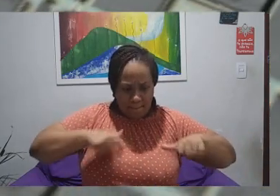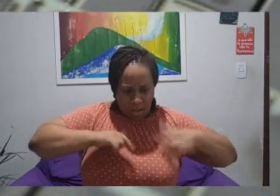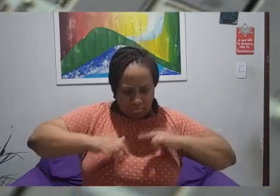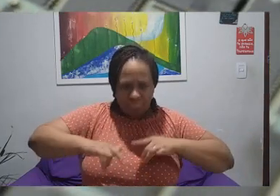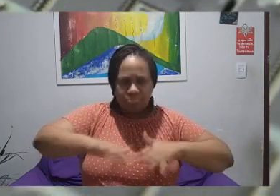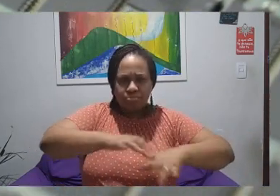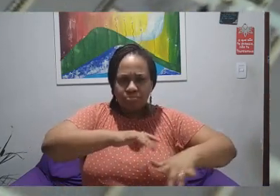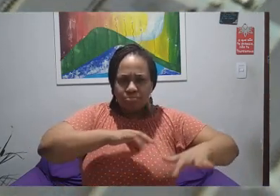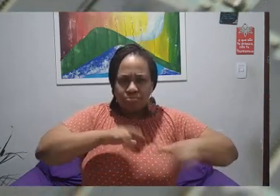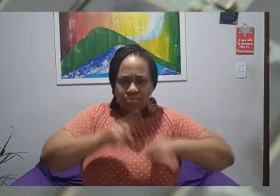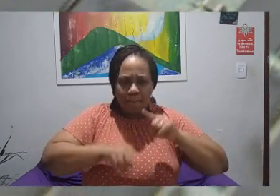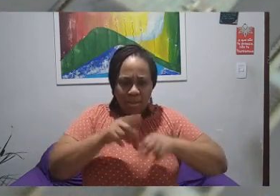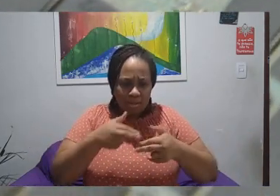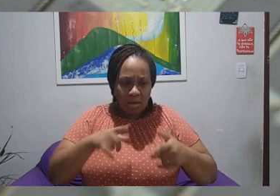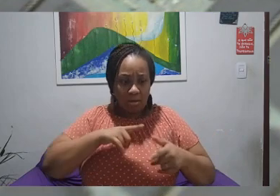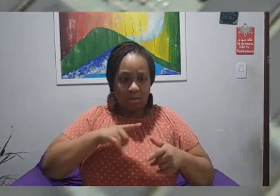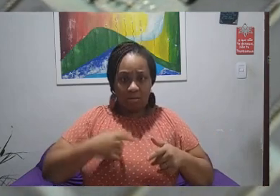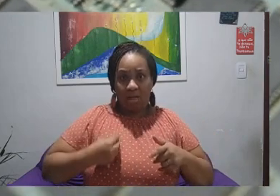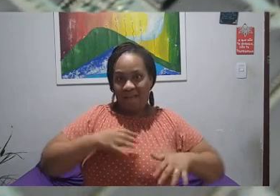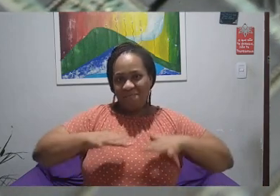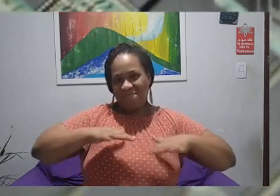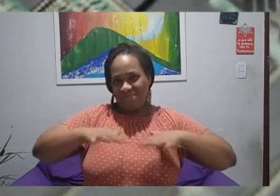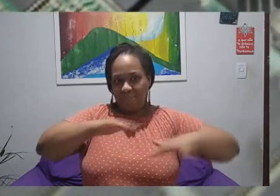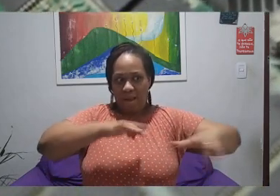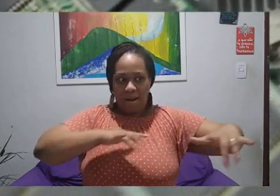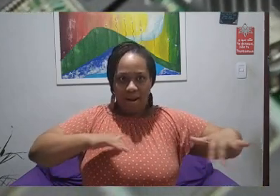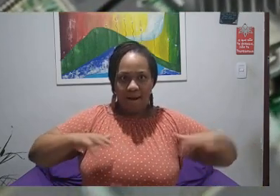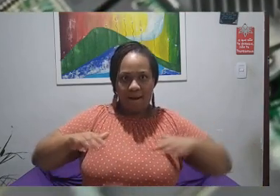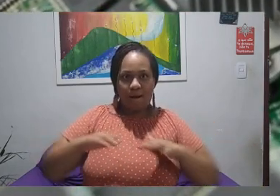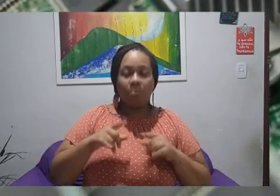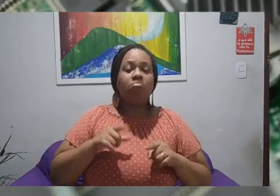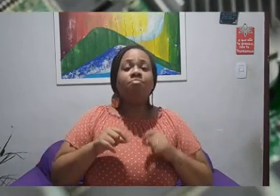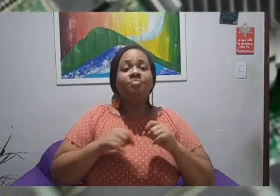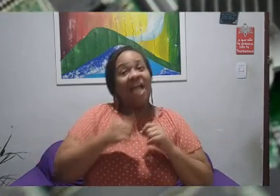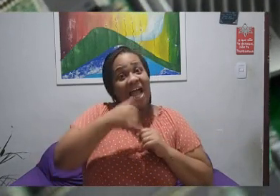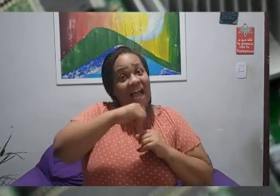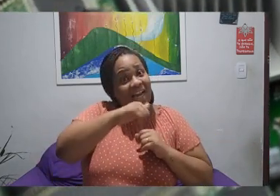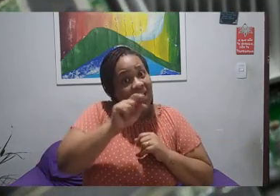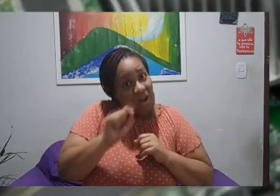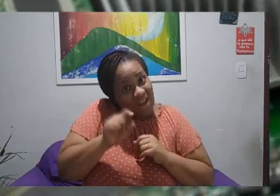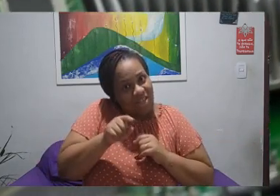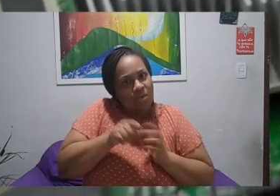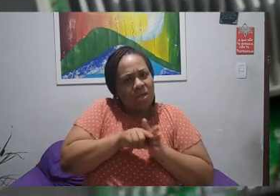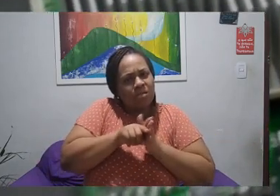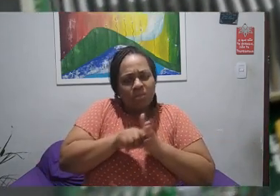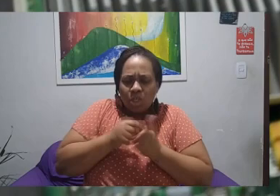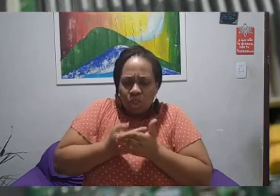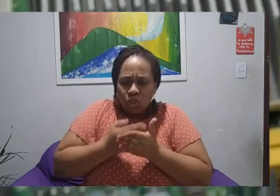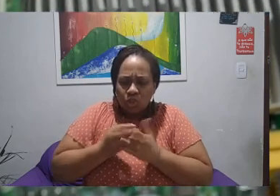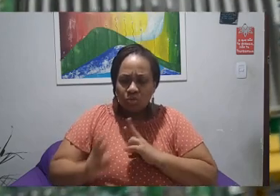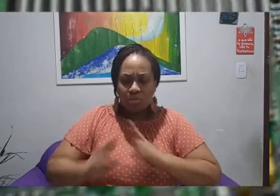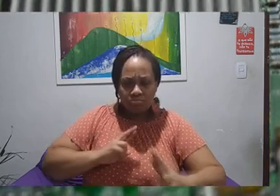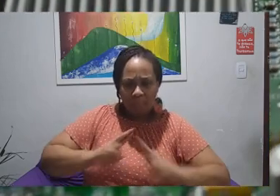Pela placa, pelos componentes, ele está ali se movimentando. O que acontece? A eletrônica vai estudar justamente